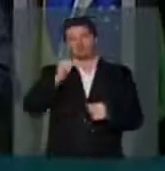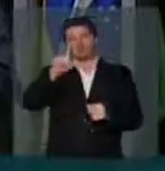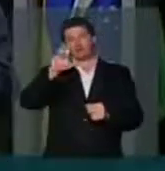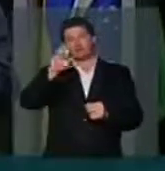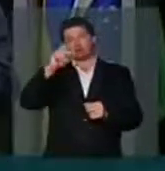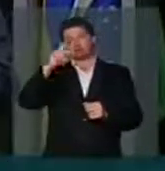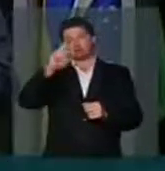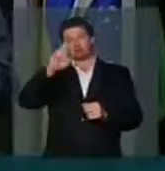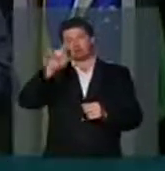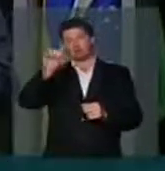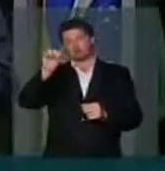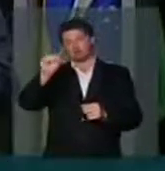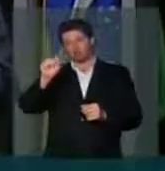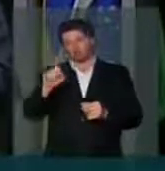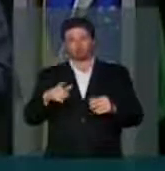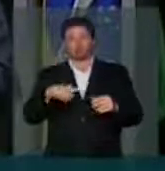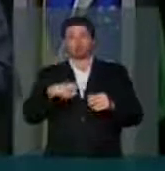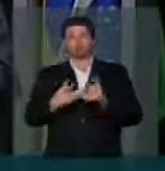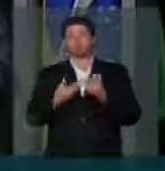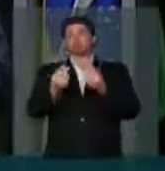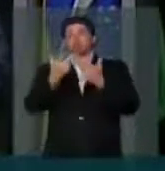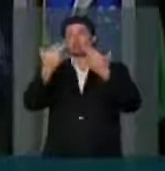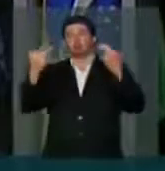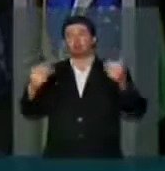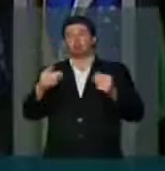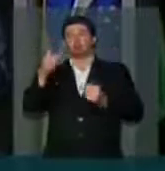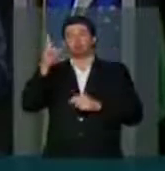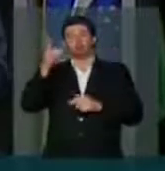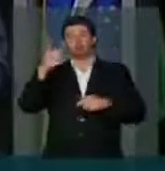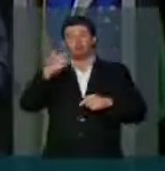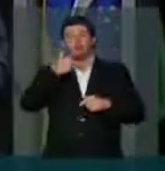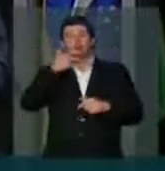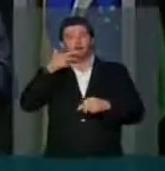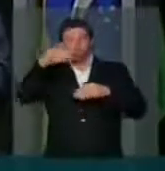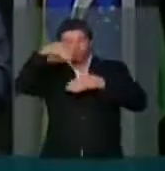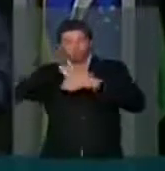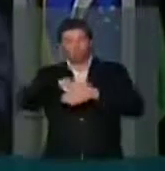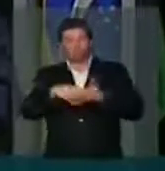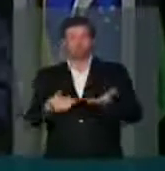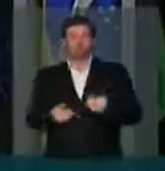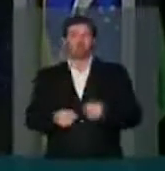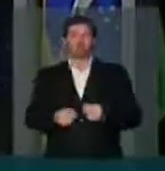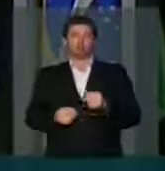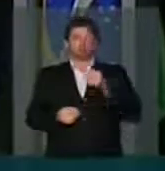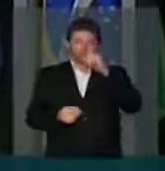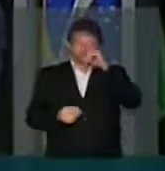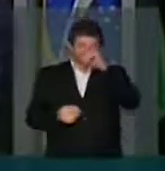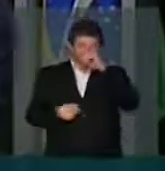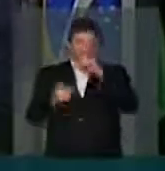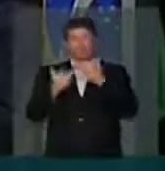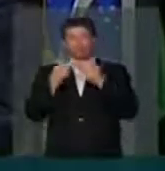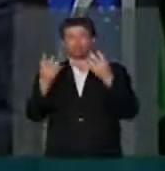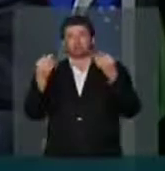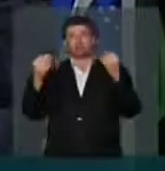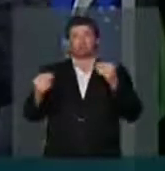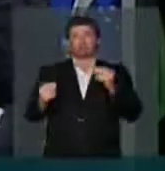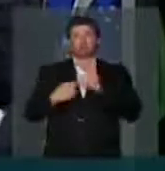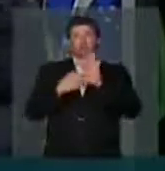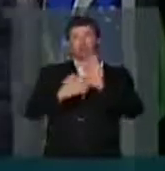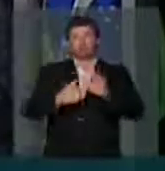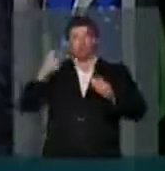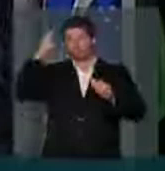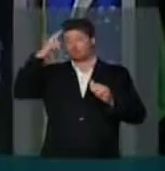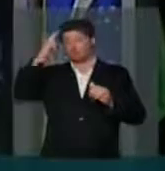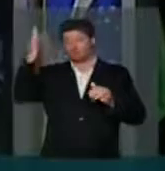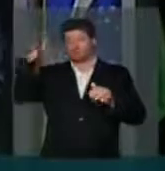tem tanta dólares na cueca, e tanta coisa que foi passando na tela, passando na